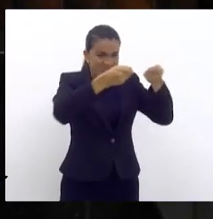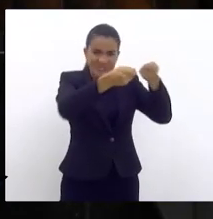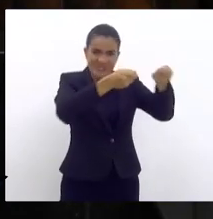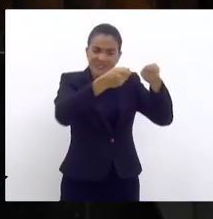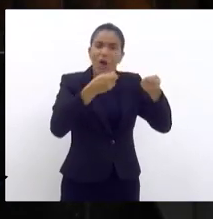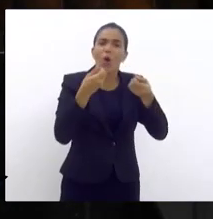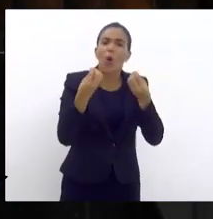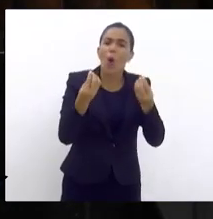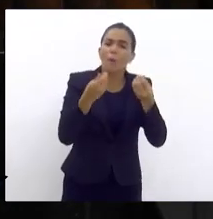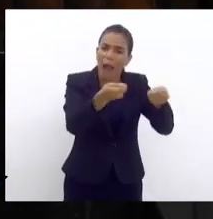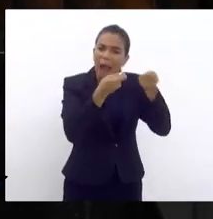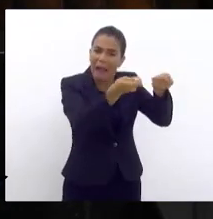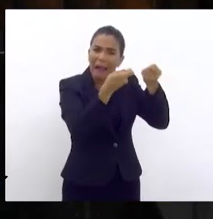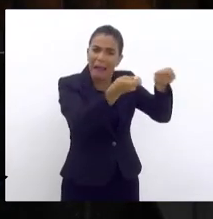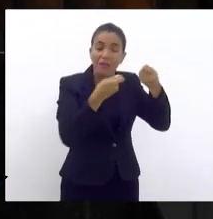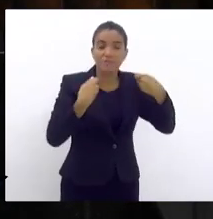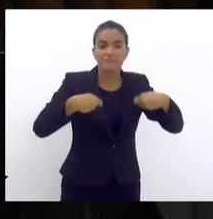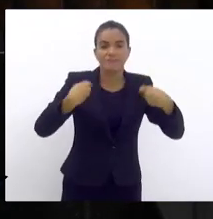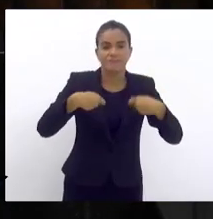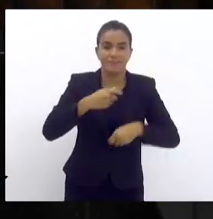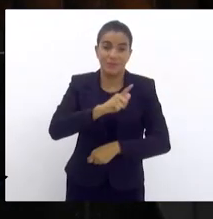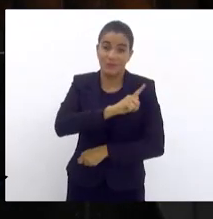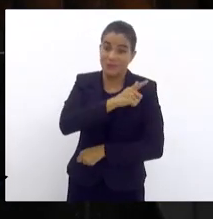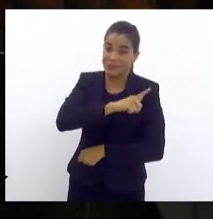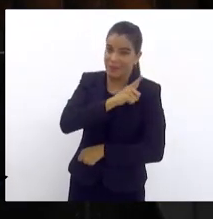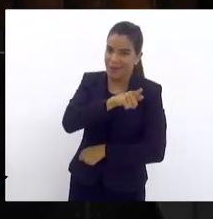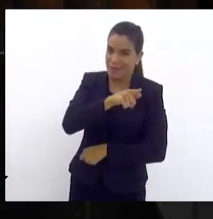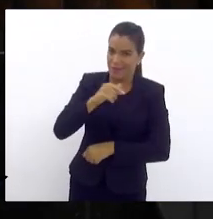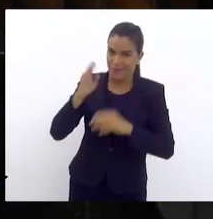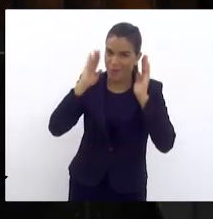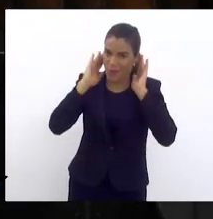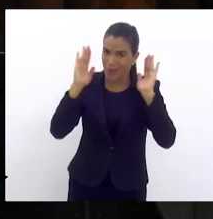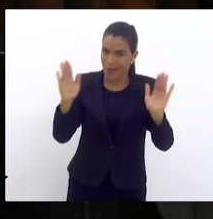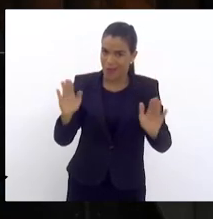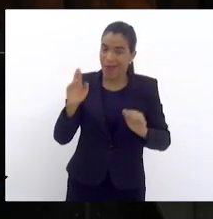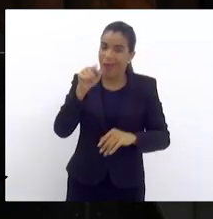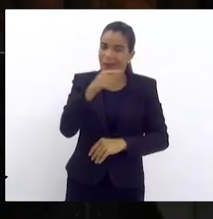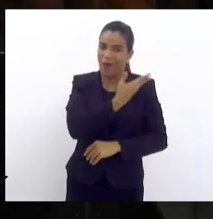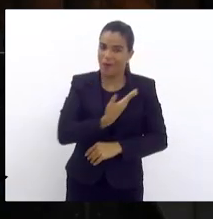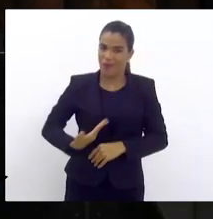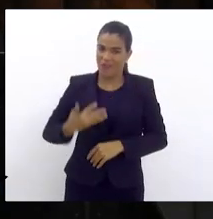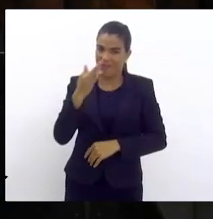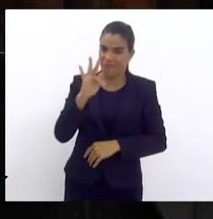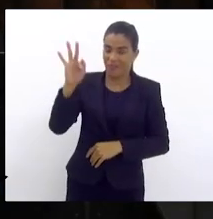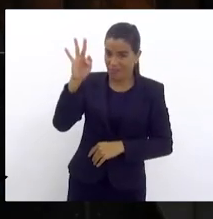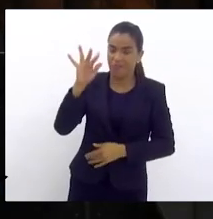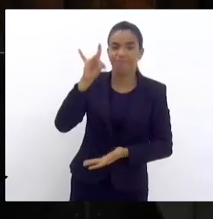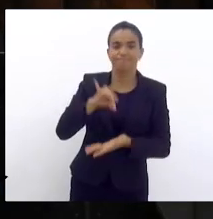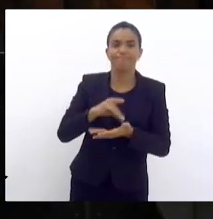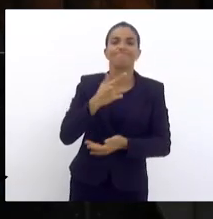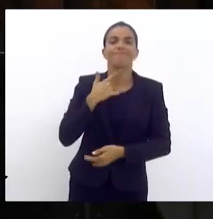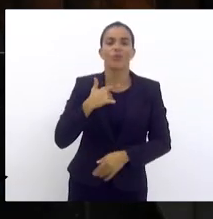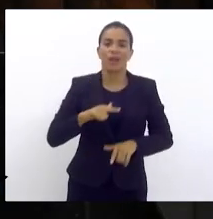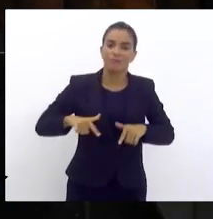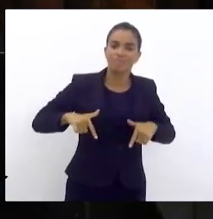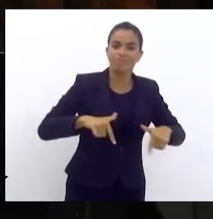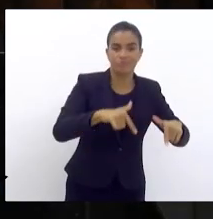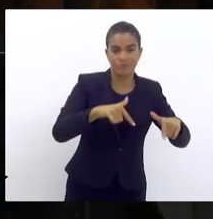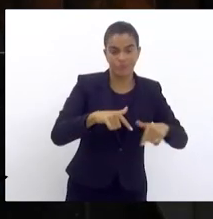precisa que o gerente desse aeroporto que é a união de fato queira